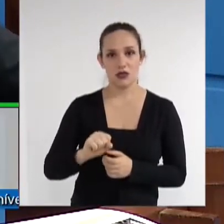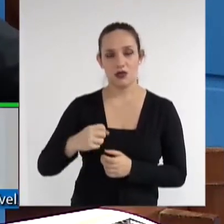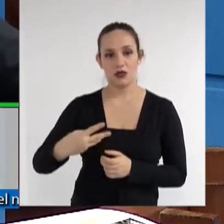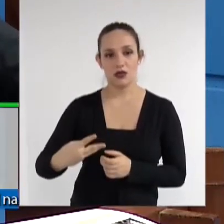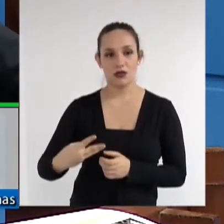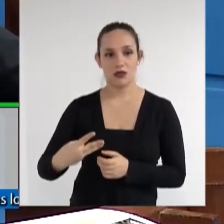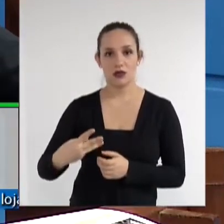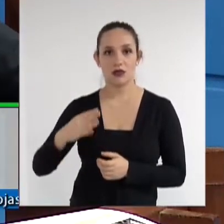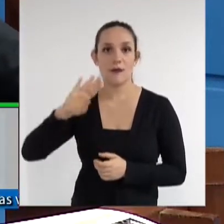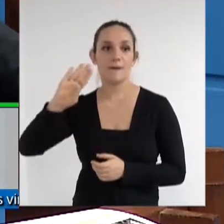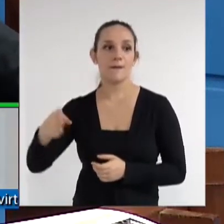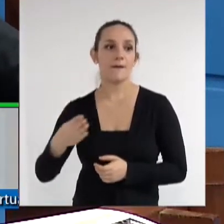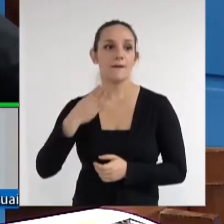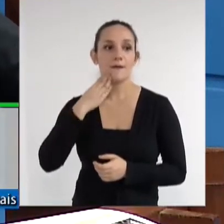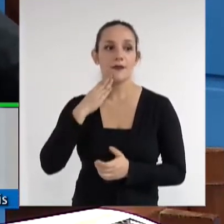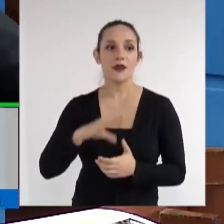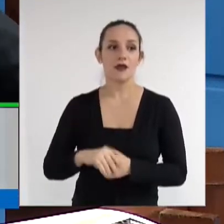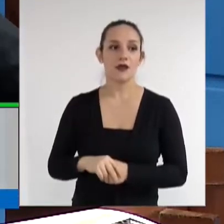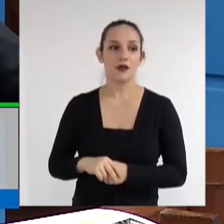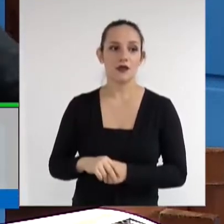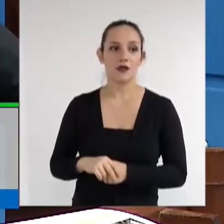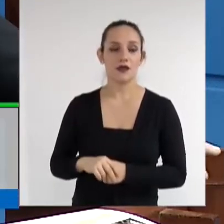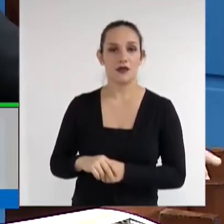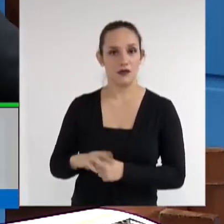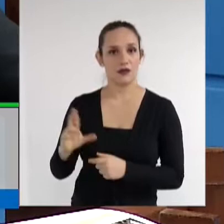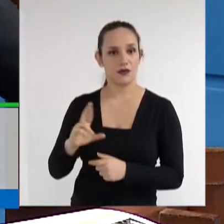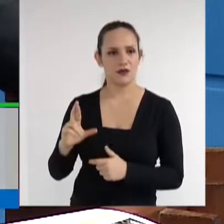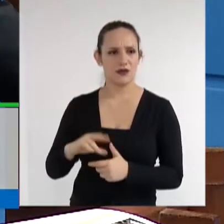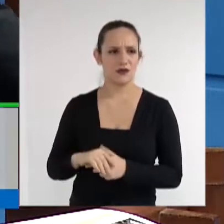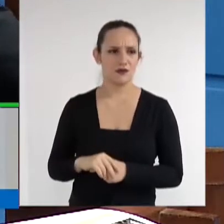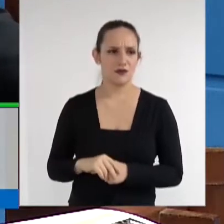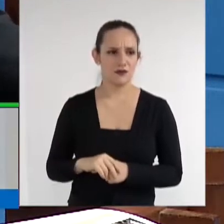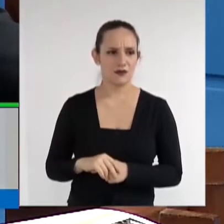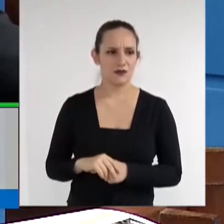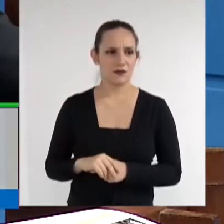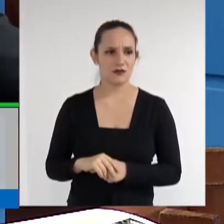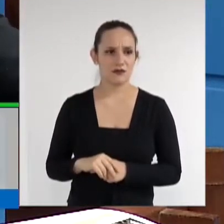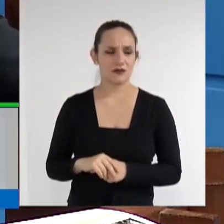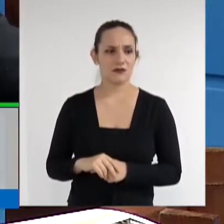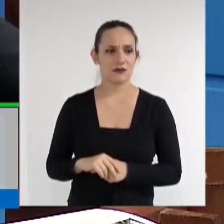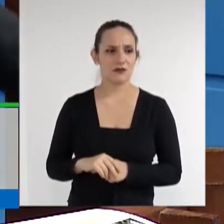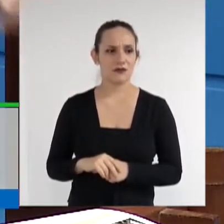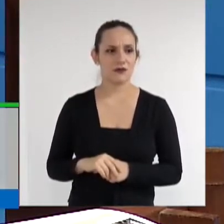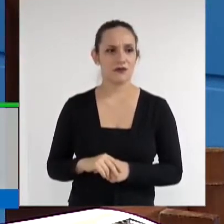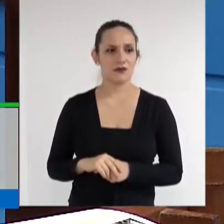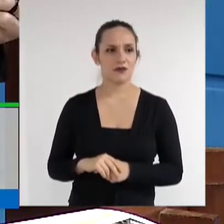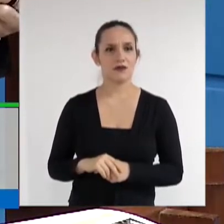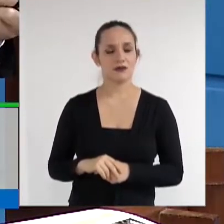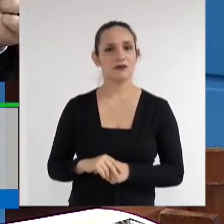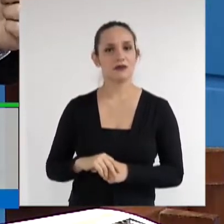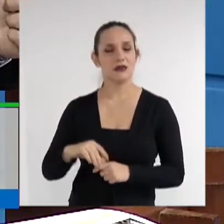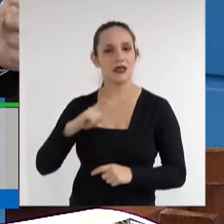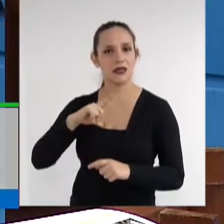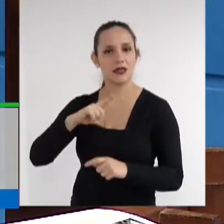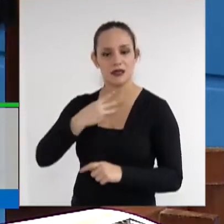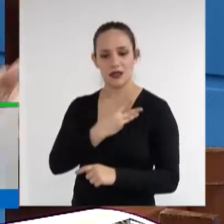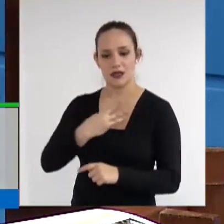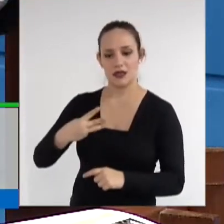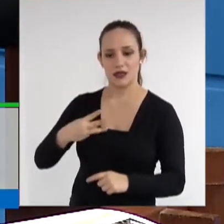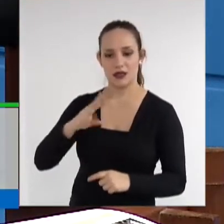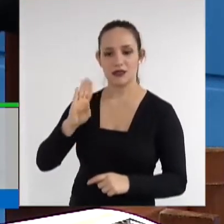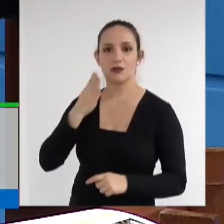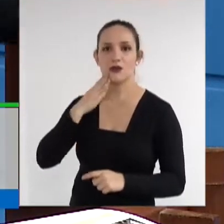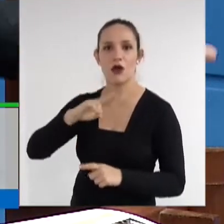283 bilhões de reais, ou seja, 33 bilhões a mais do